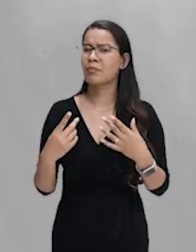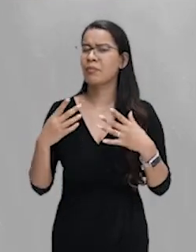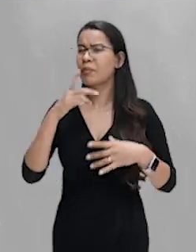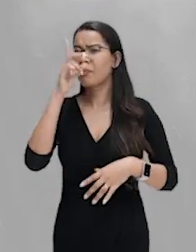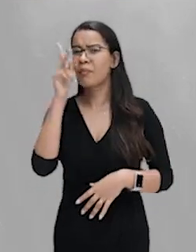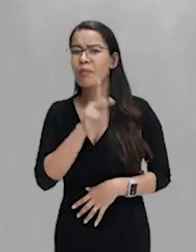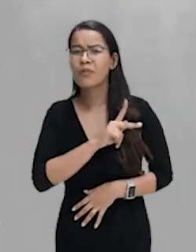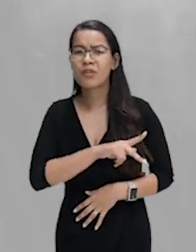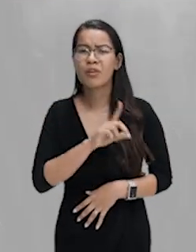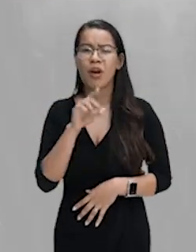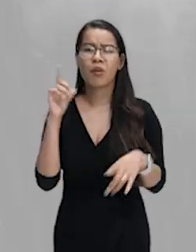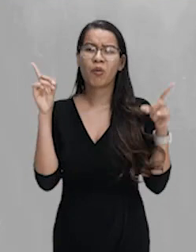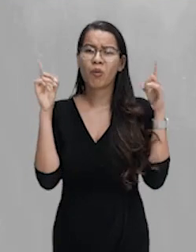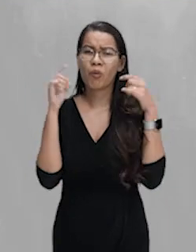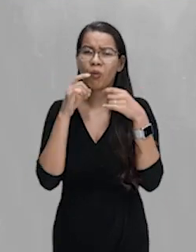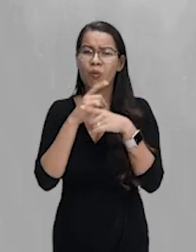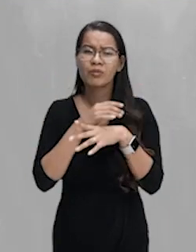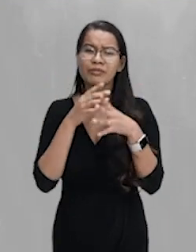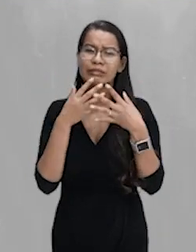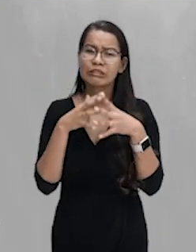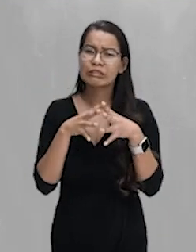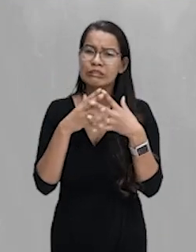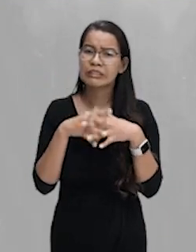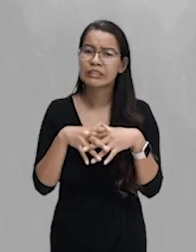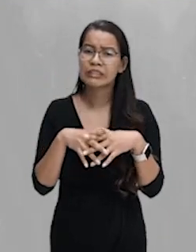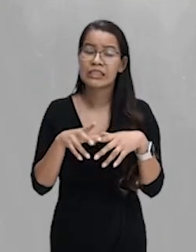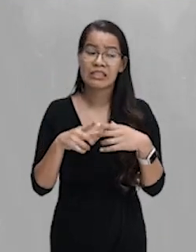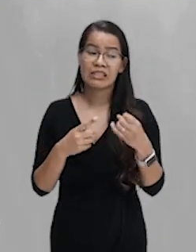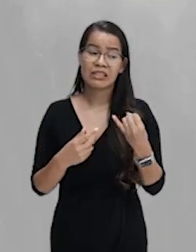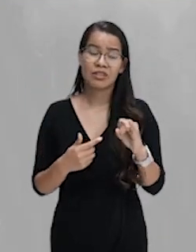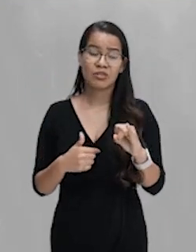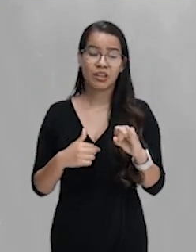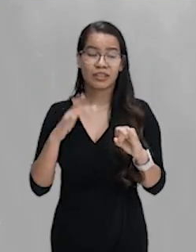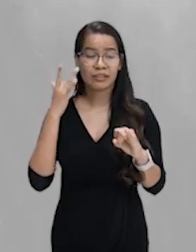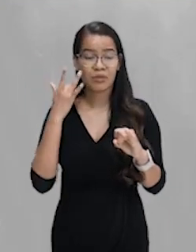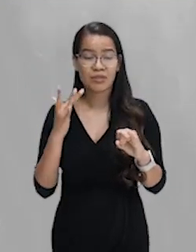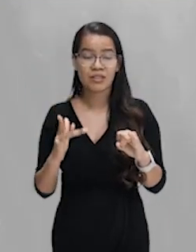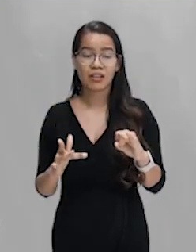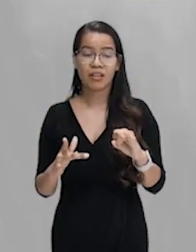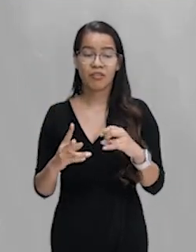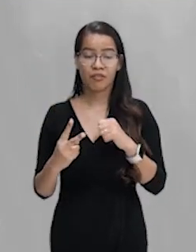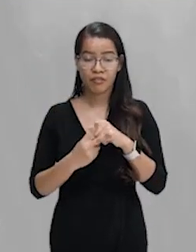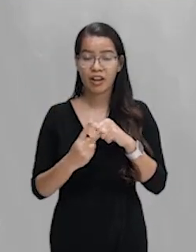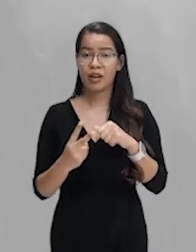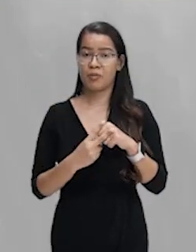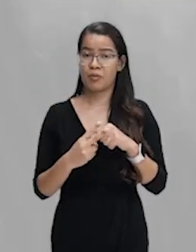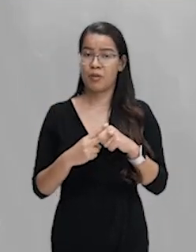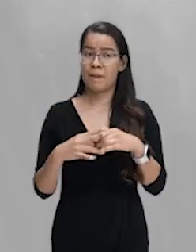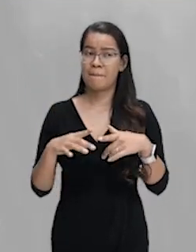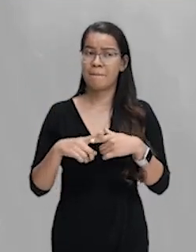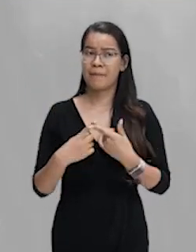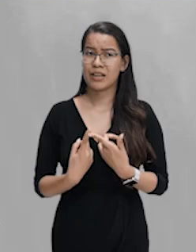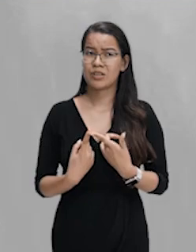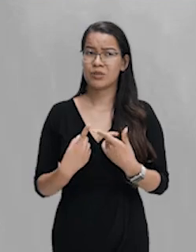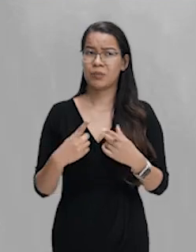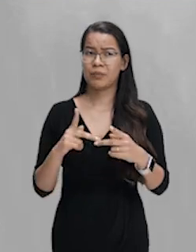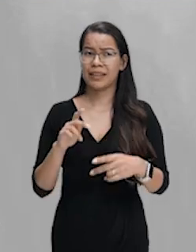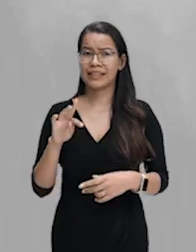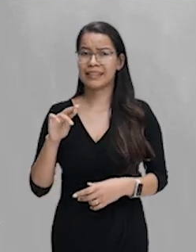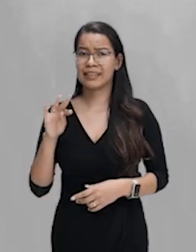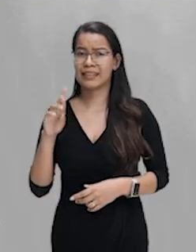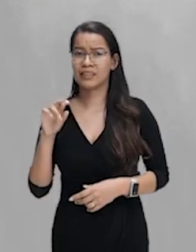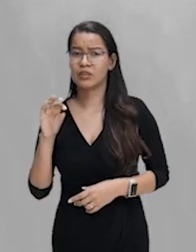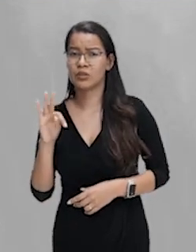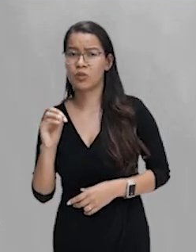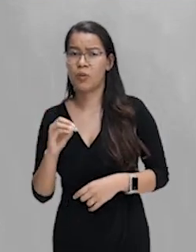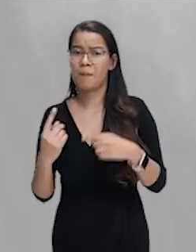professora, e agora? Se eu já não sei verbo, ainda mais o pretérito mais que perfeito em português,